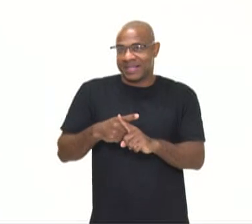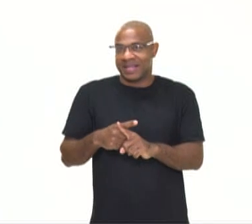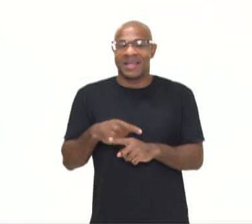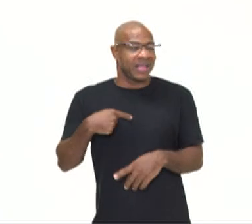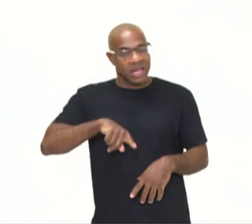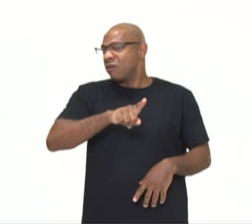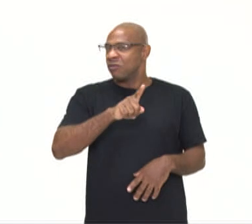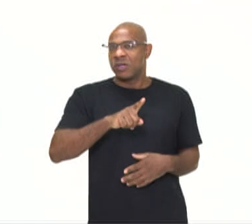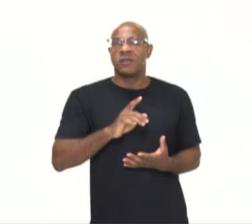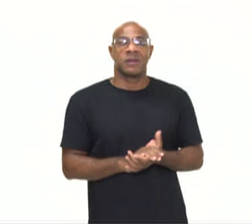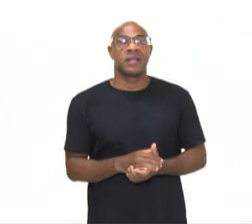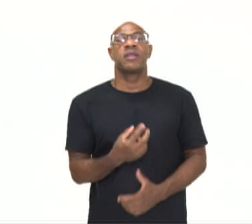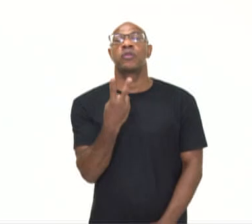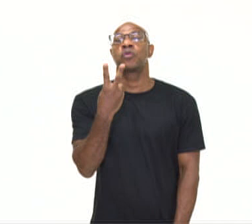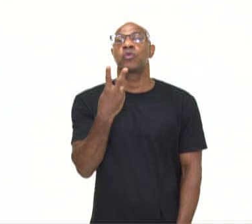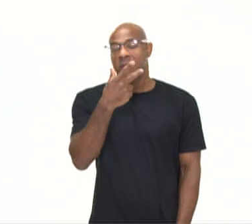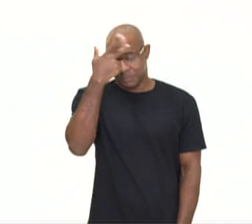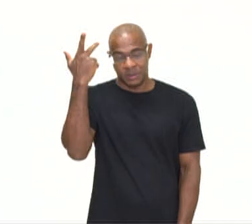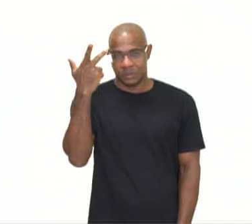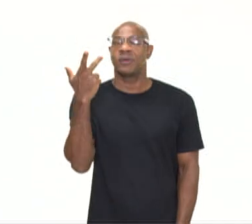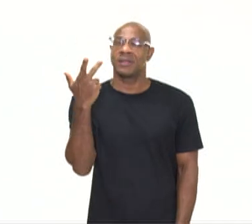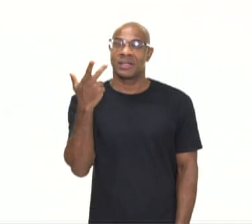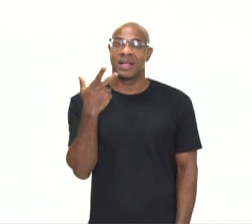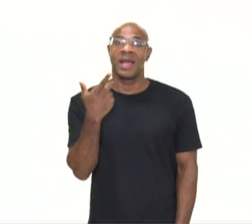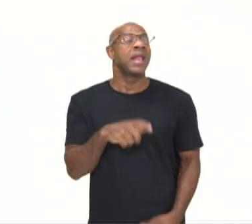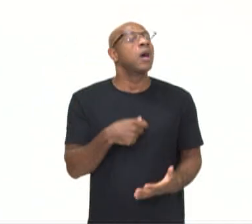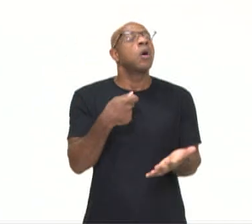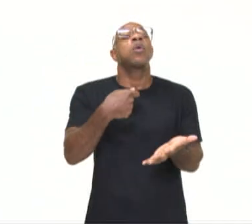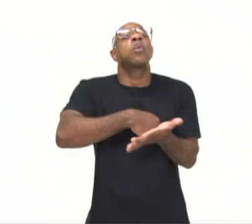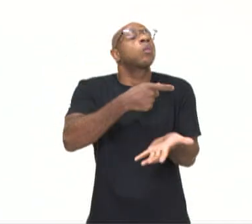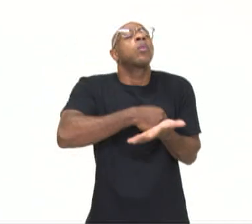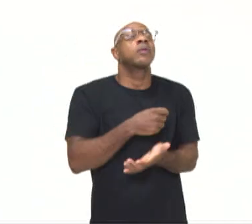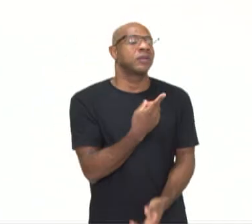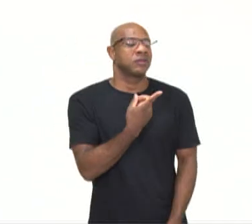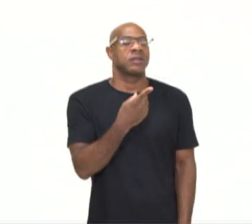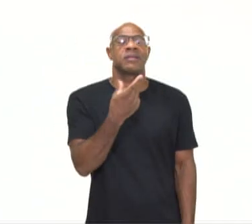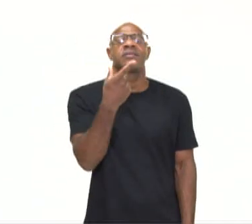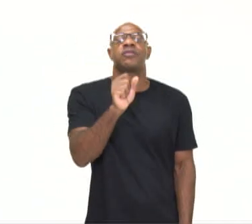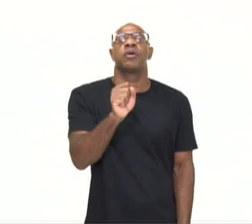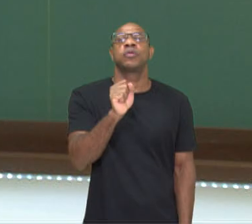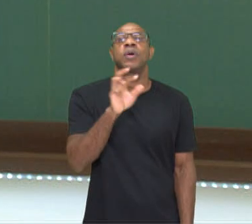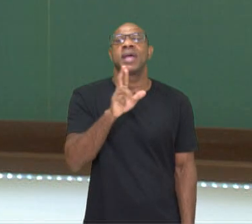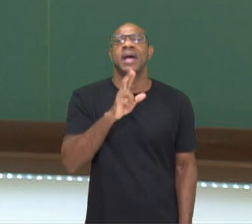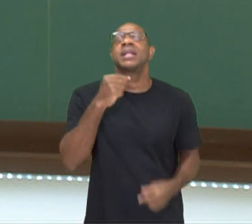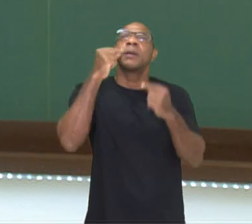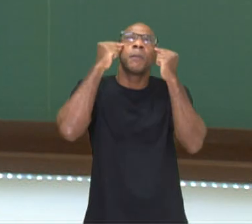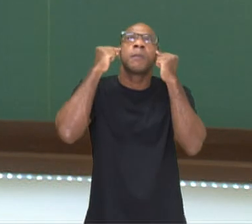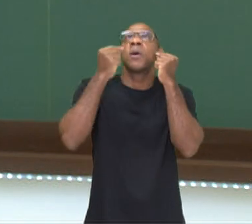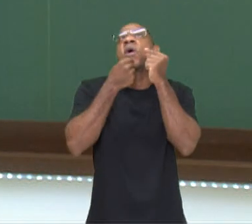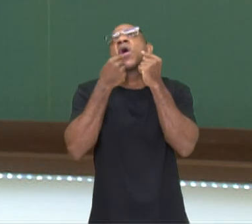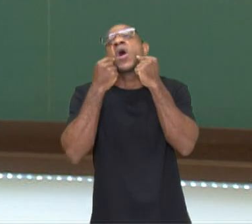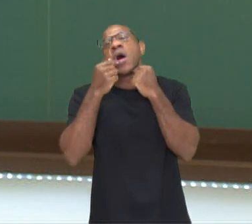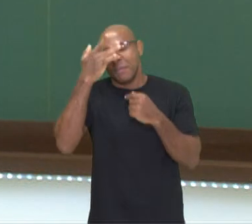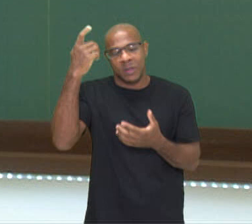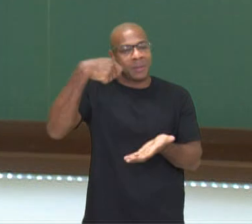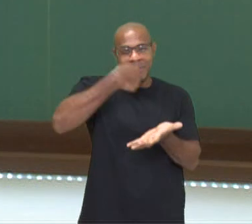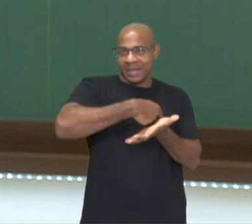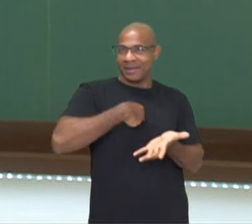atendia 2 clientes por sábado, cobrava R$18 reais de cada uma dessas clientes. Então, vamos pensar na nova situação